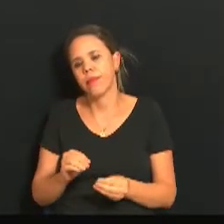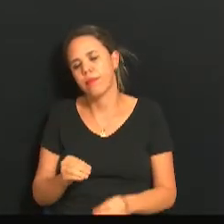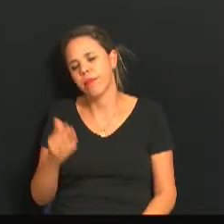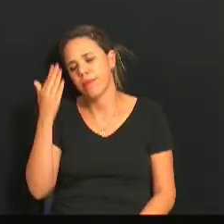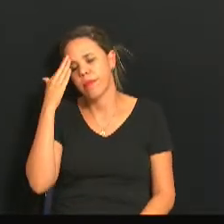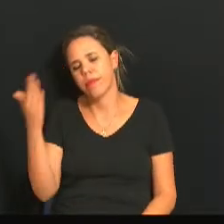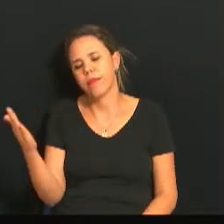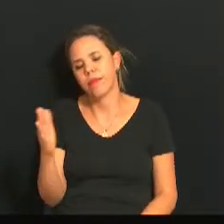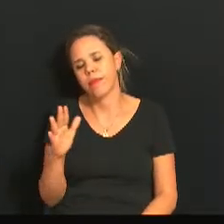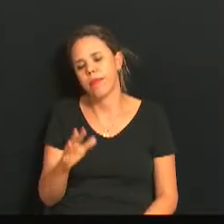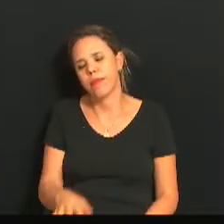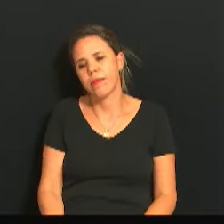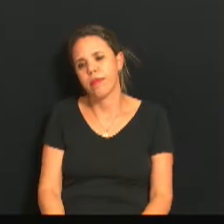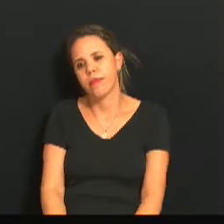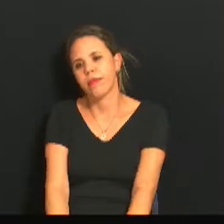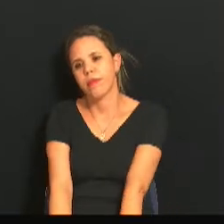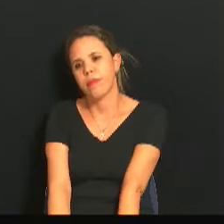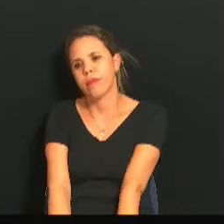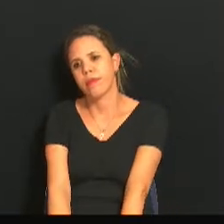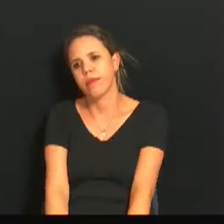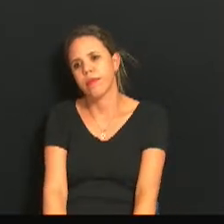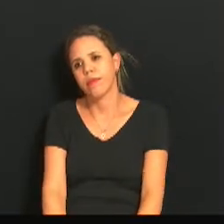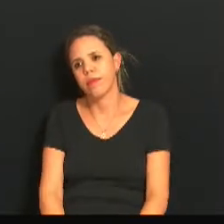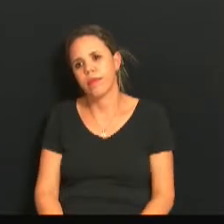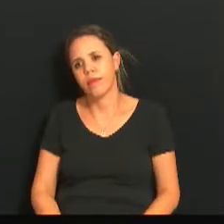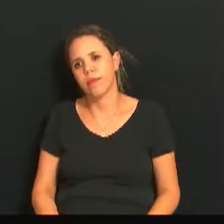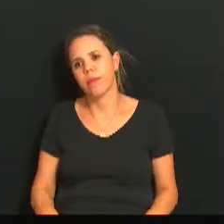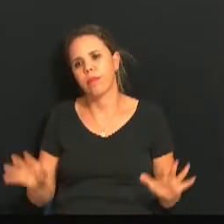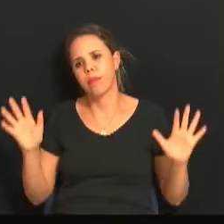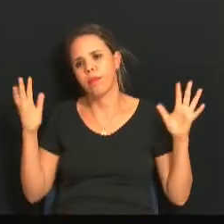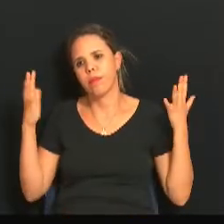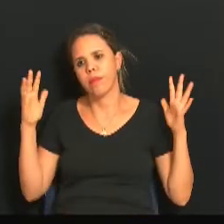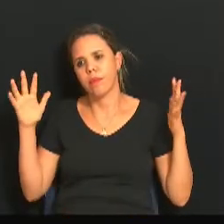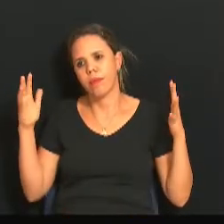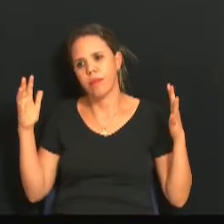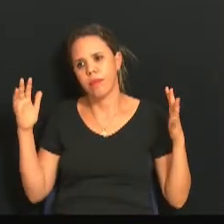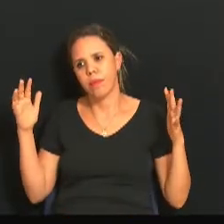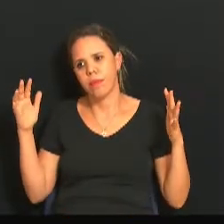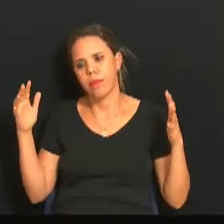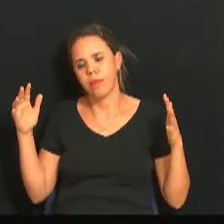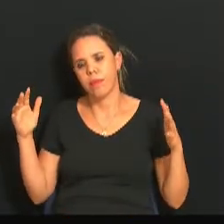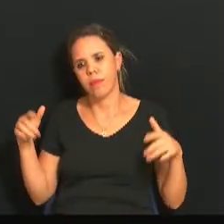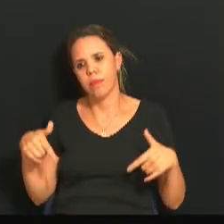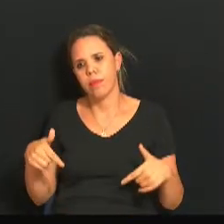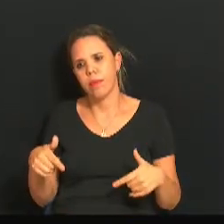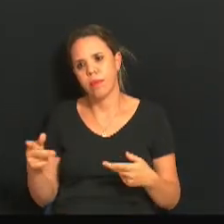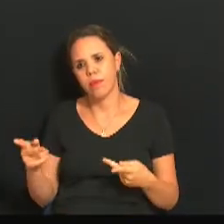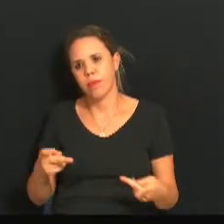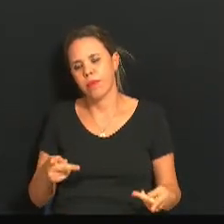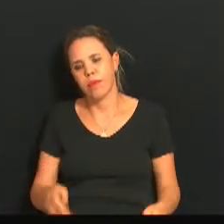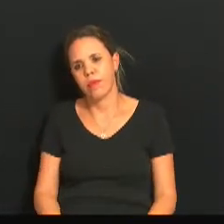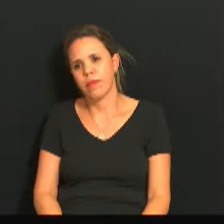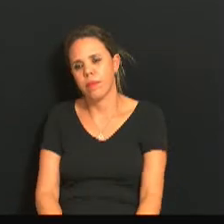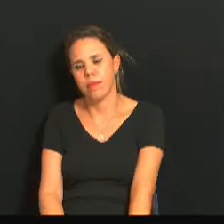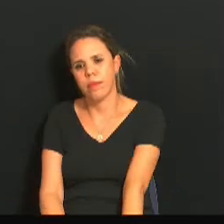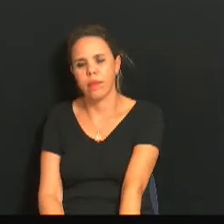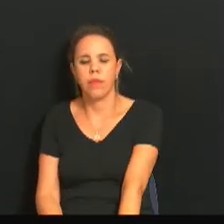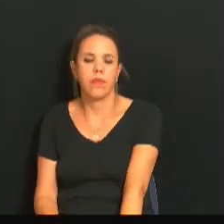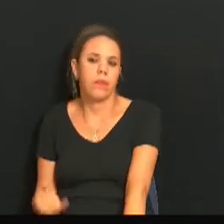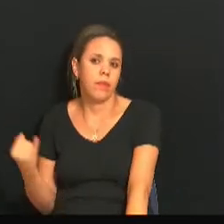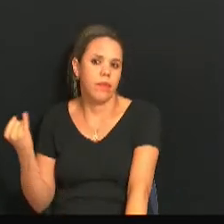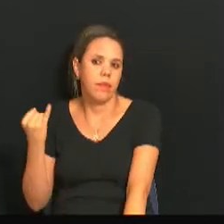um abraço a todos e parabéns aí pela pela e o Chamar esse assunto tão importante